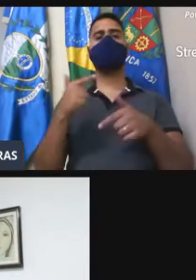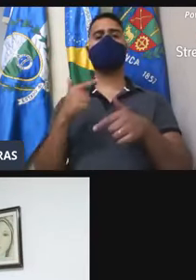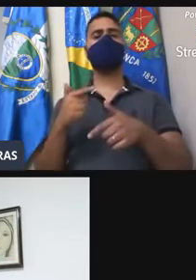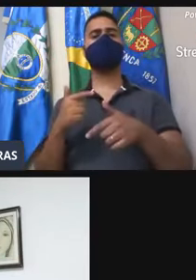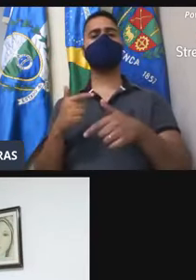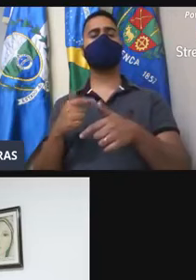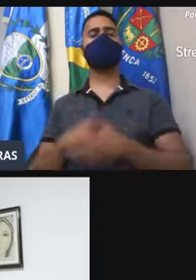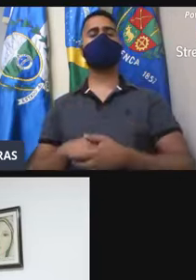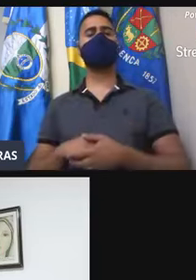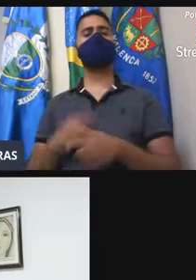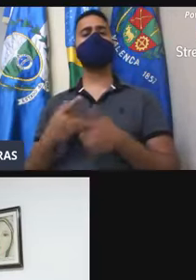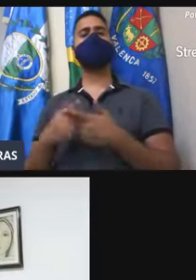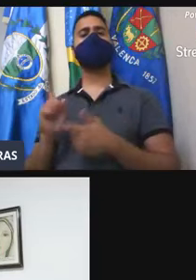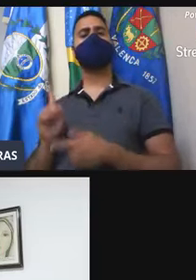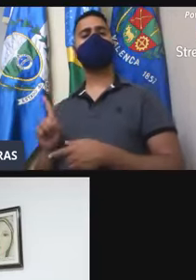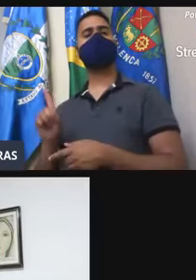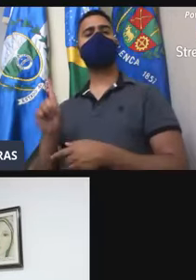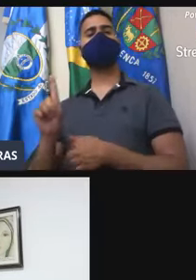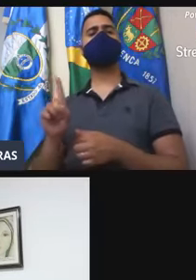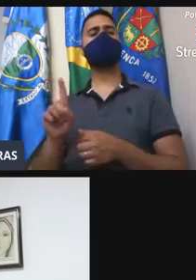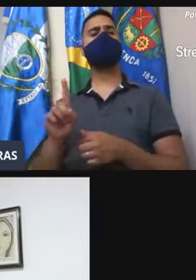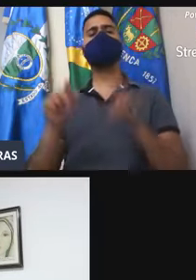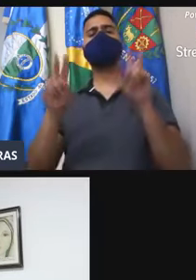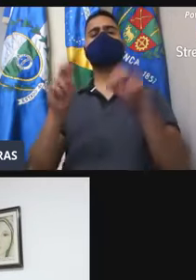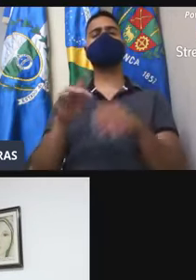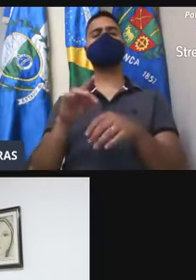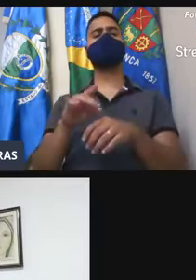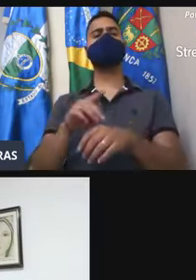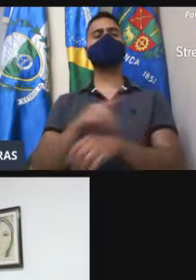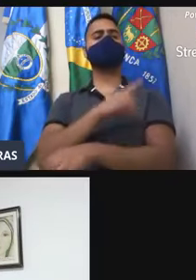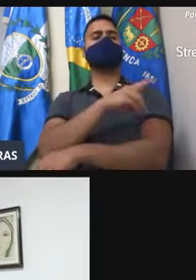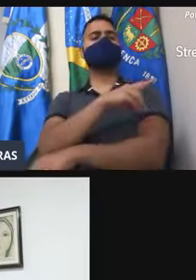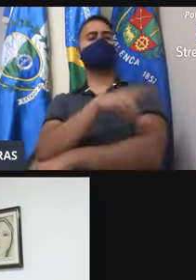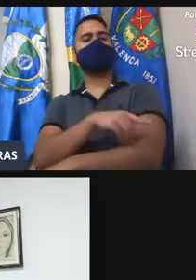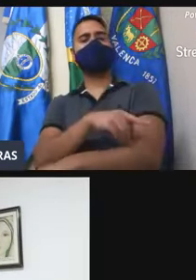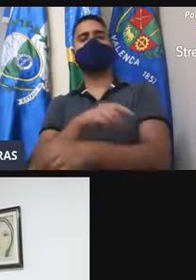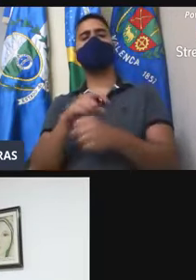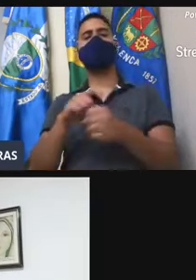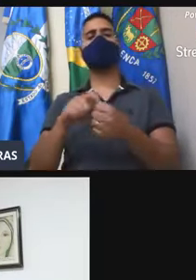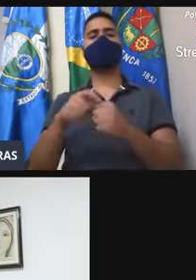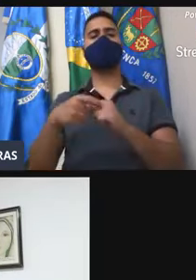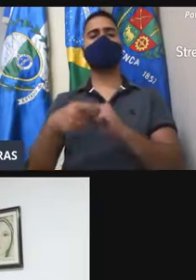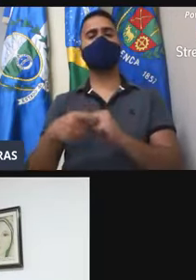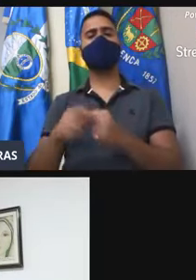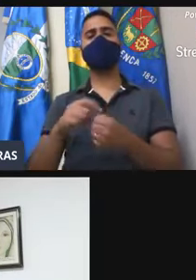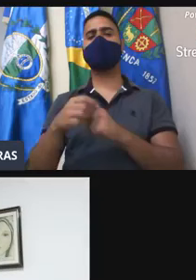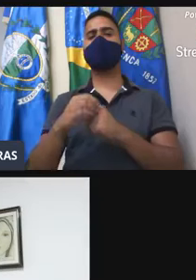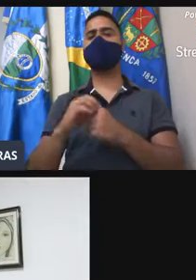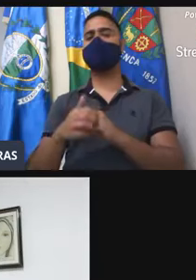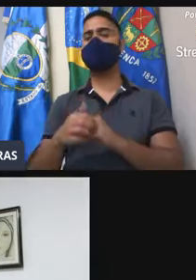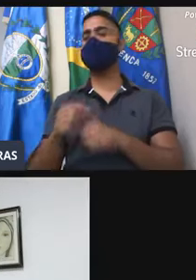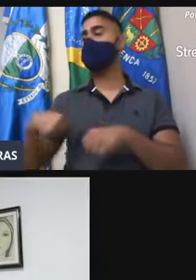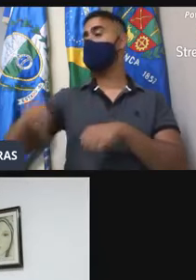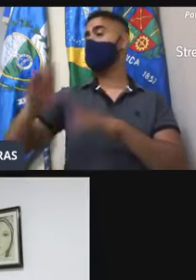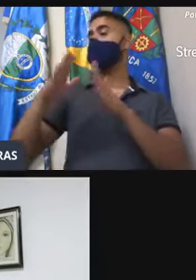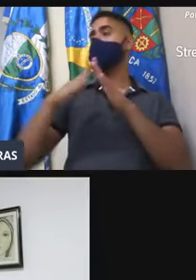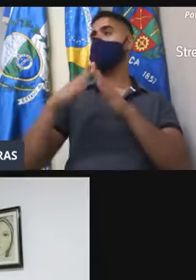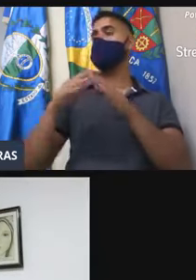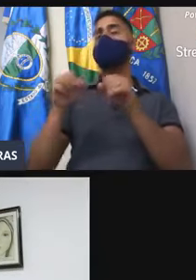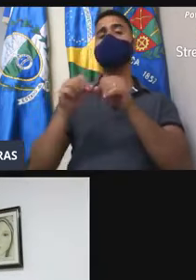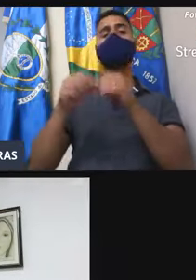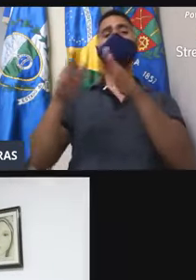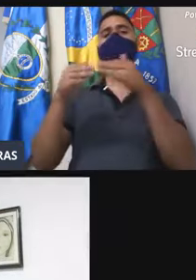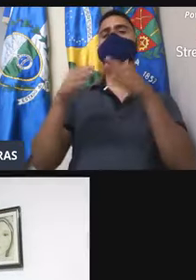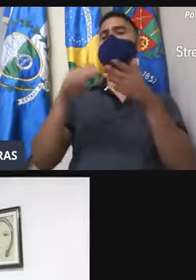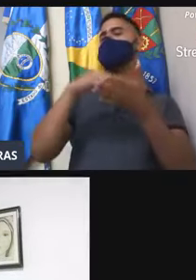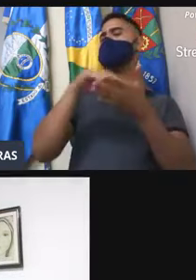agressiva quando eles vão ver a questão da dengue, da chikungunya, eles acabam adentrando em residências. Então, secretária de saúde, faço um apelo à